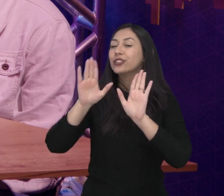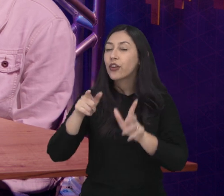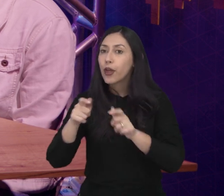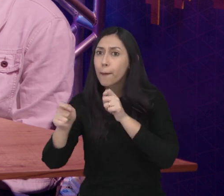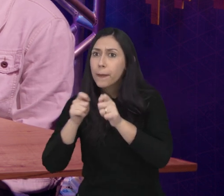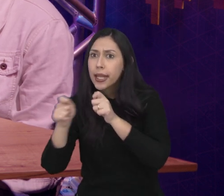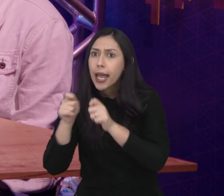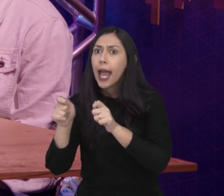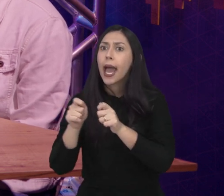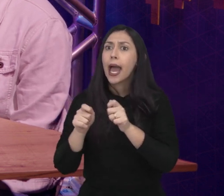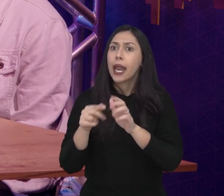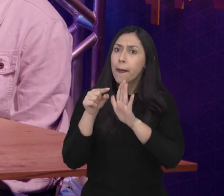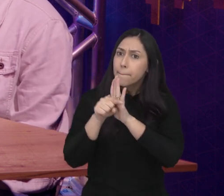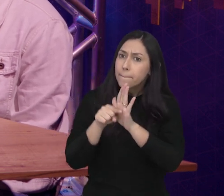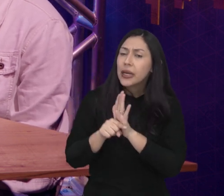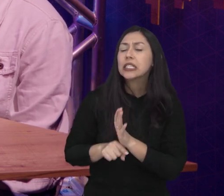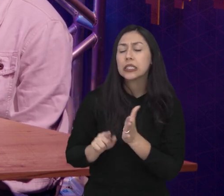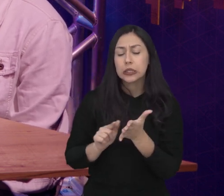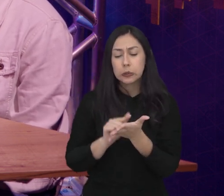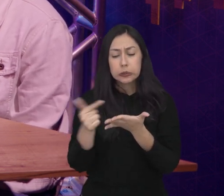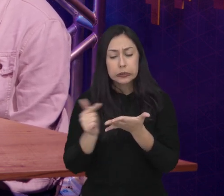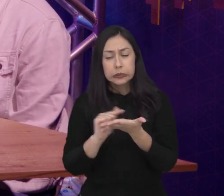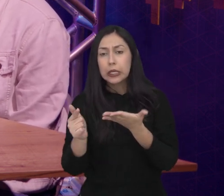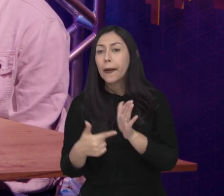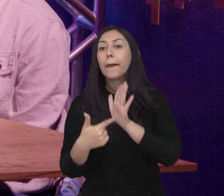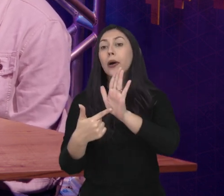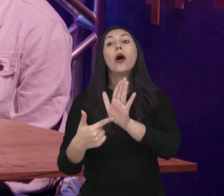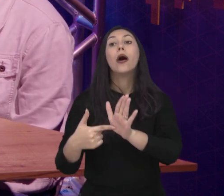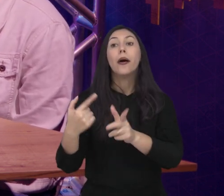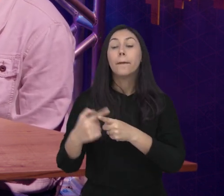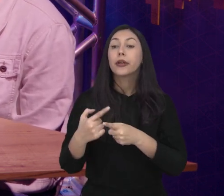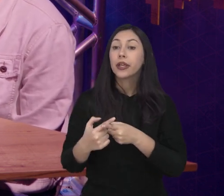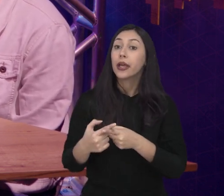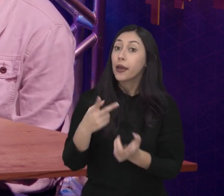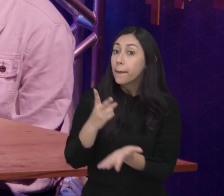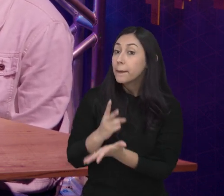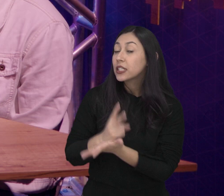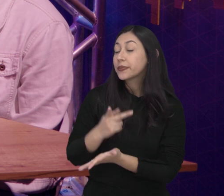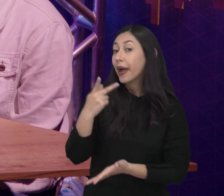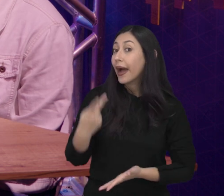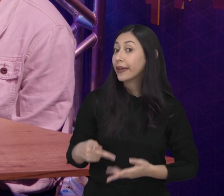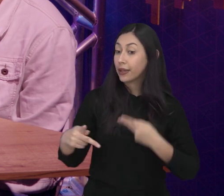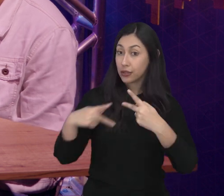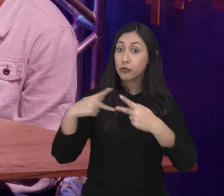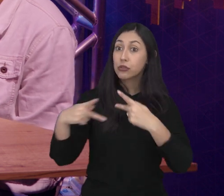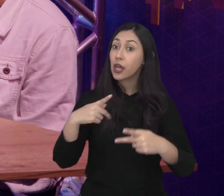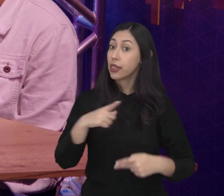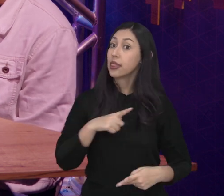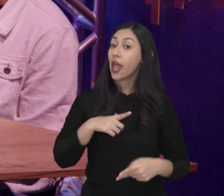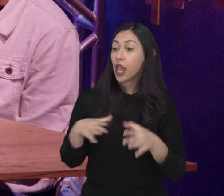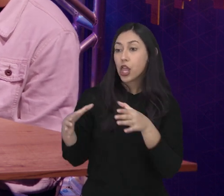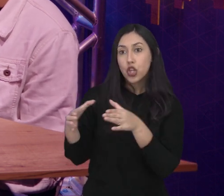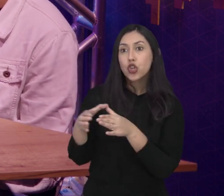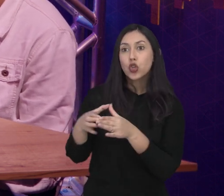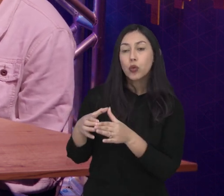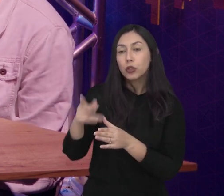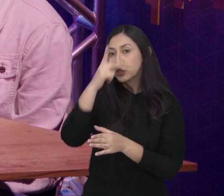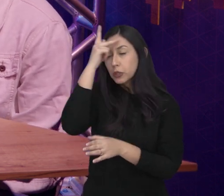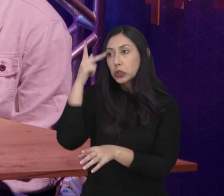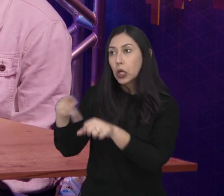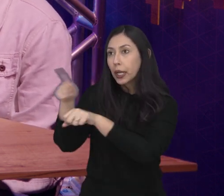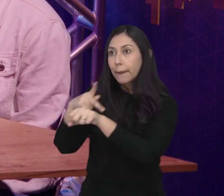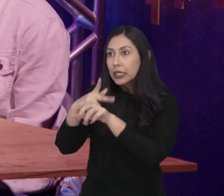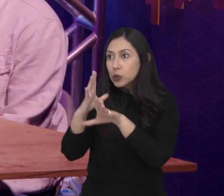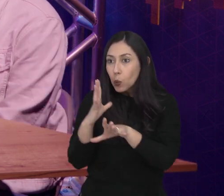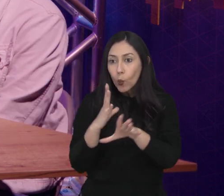várias matérias aqui sobre vários refugiados que a gente tem até aqui, grupos de refugiados aqui em São José dos Campos, né? A